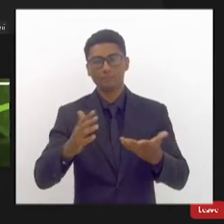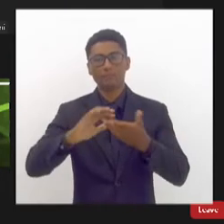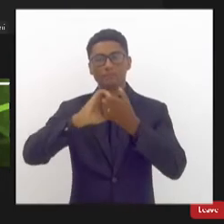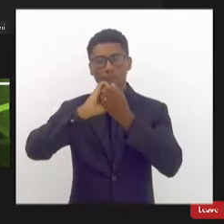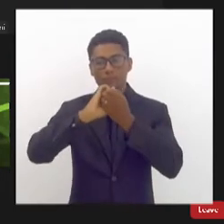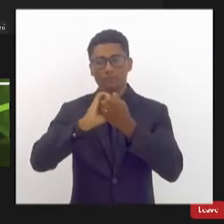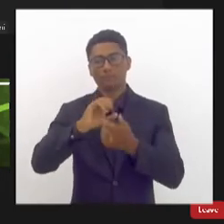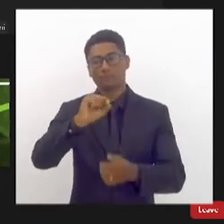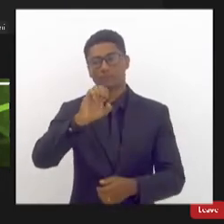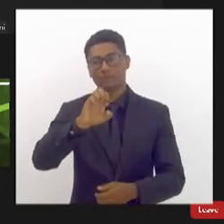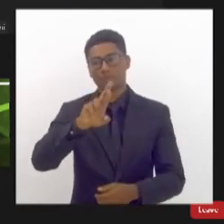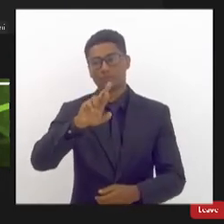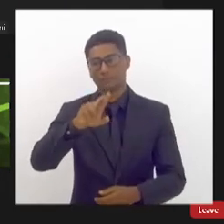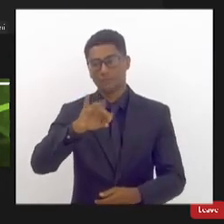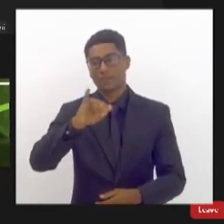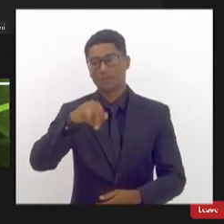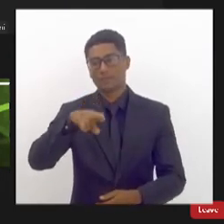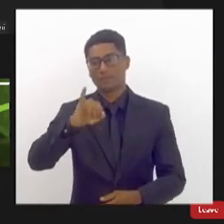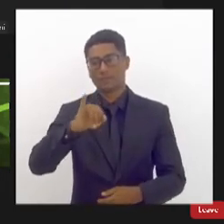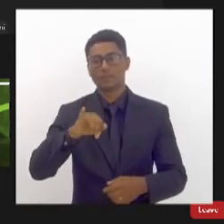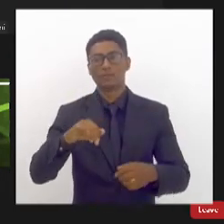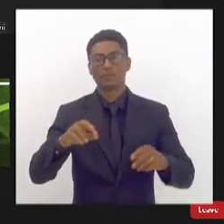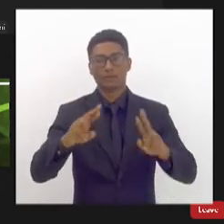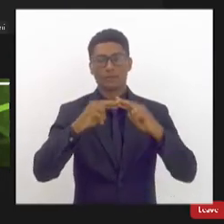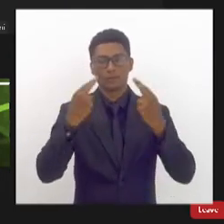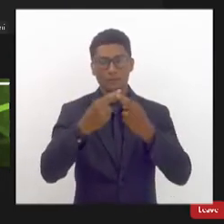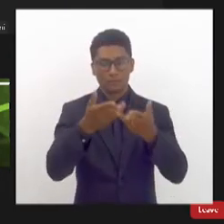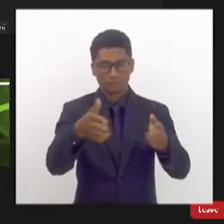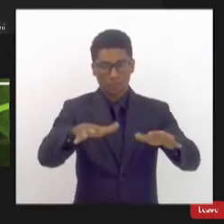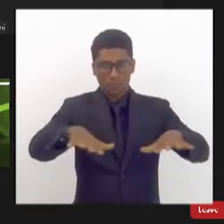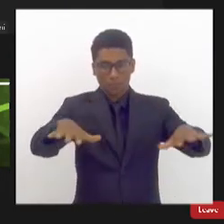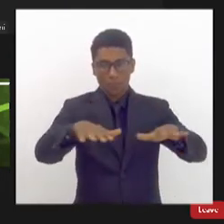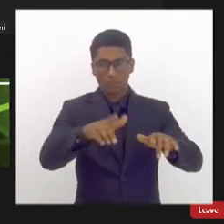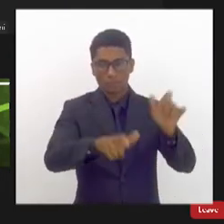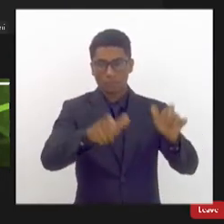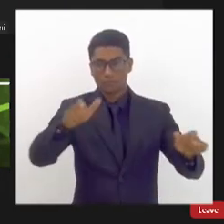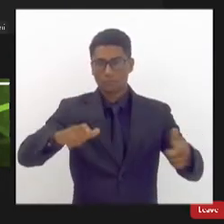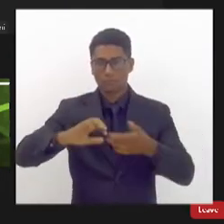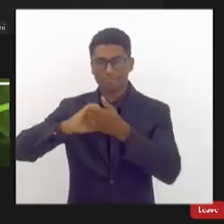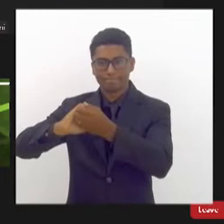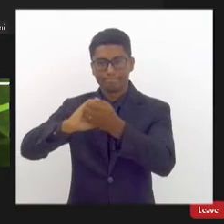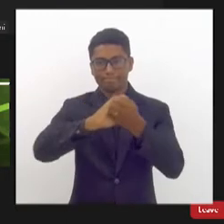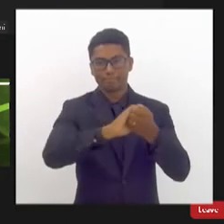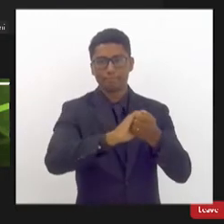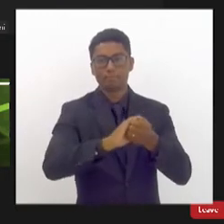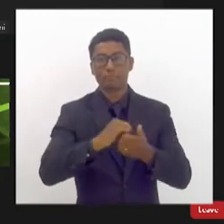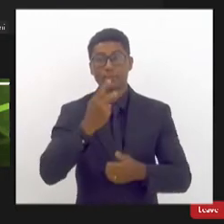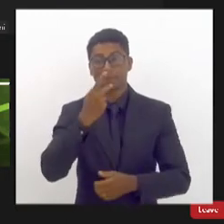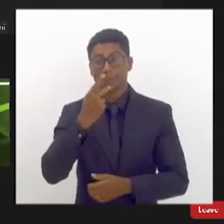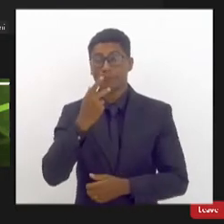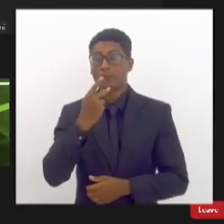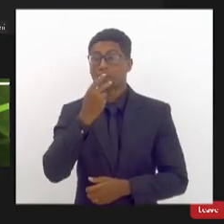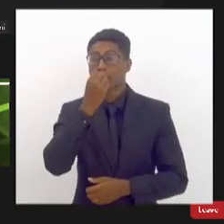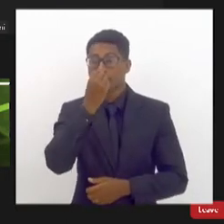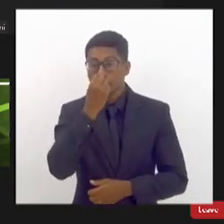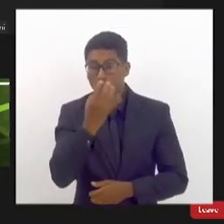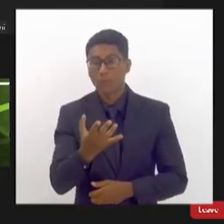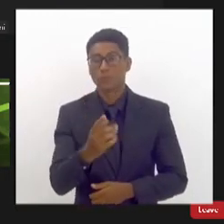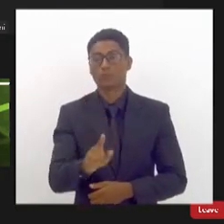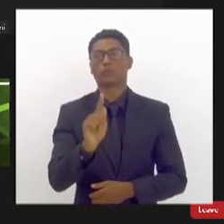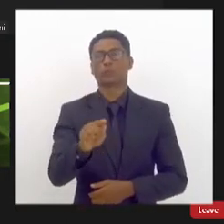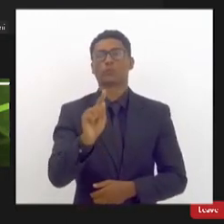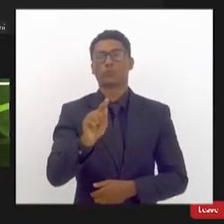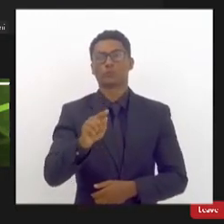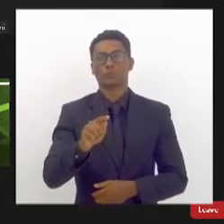aqui o deputado Serafini, toda a audiência, e enfatizo que seria interessante que